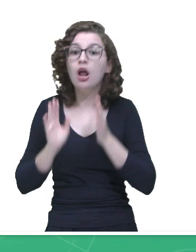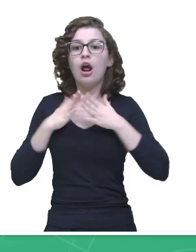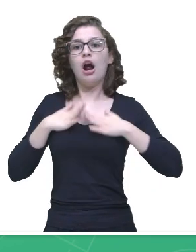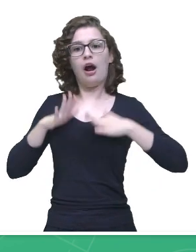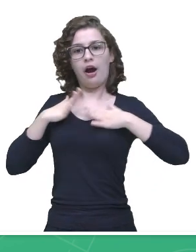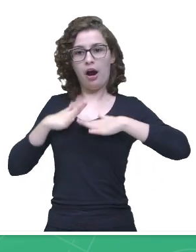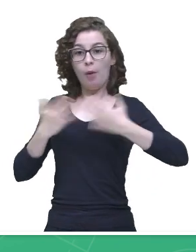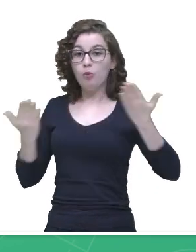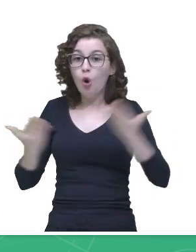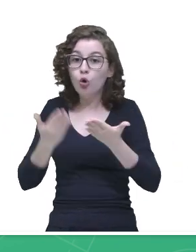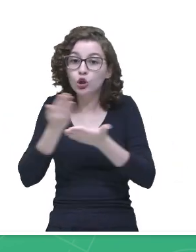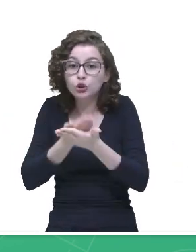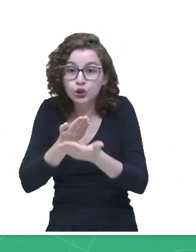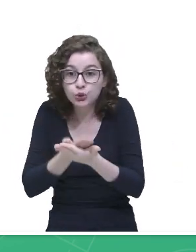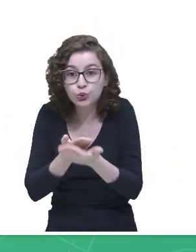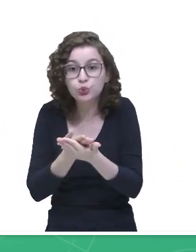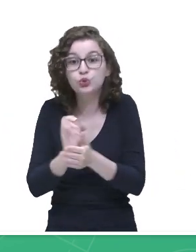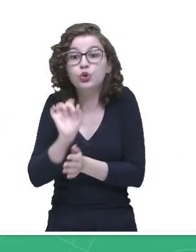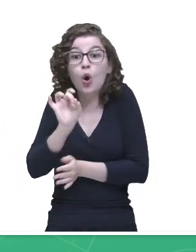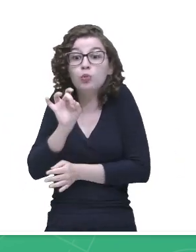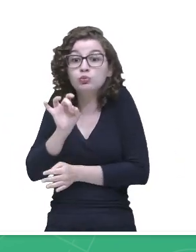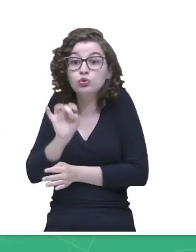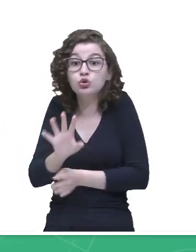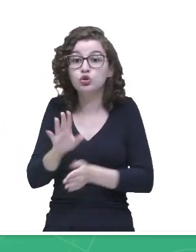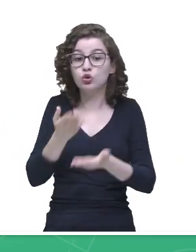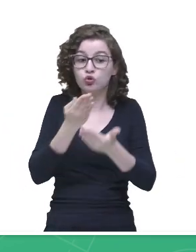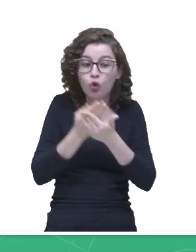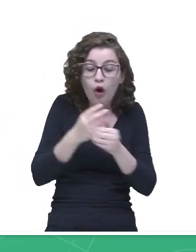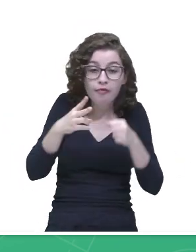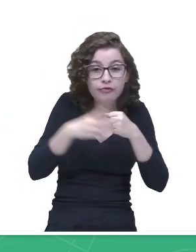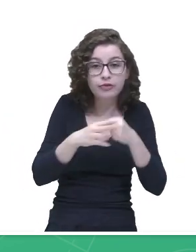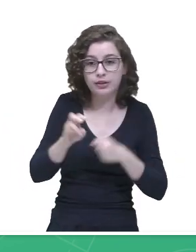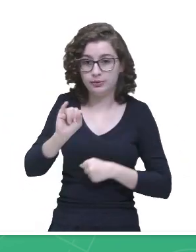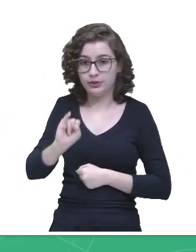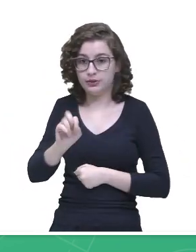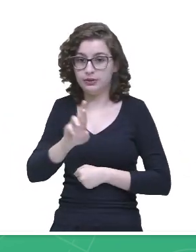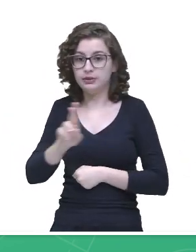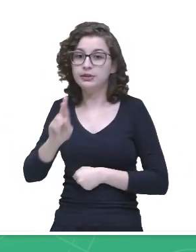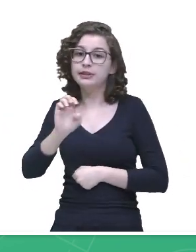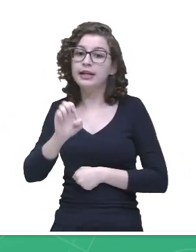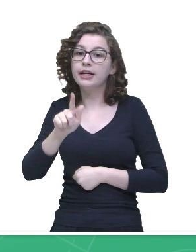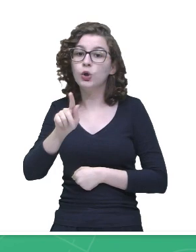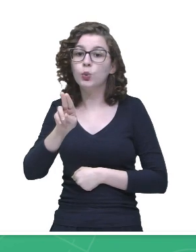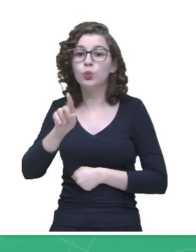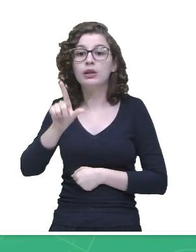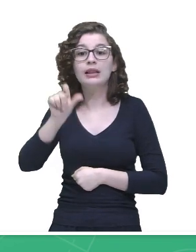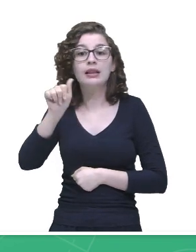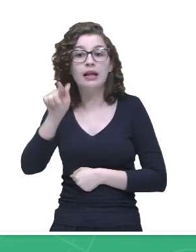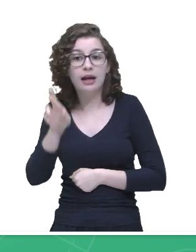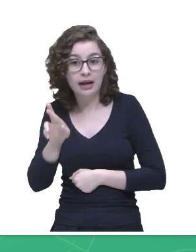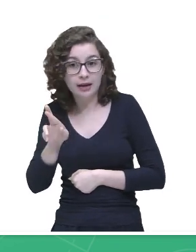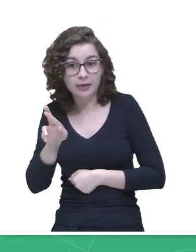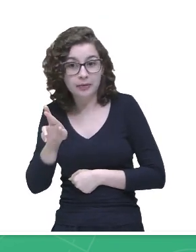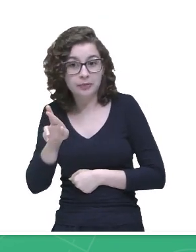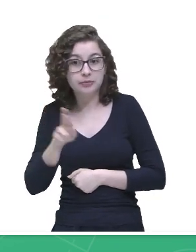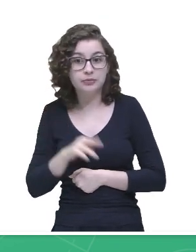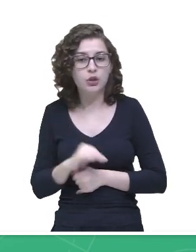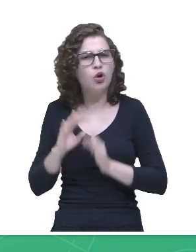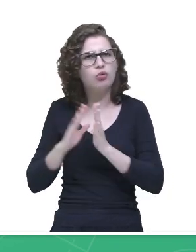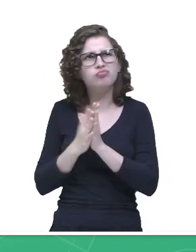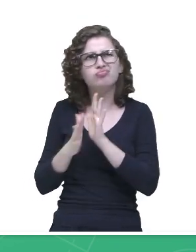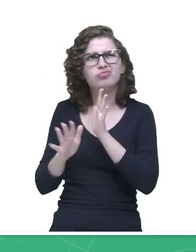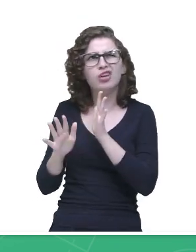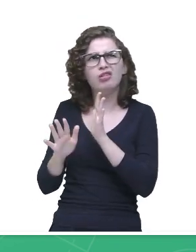estudamos somente os verbos irregulares. E eu apresentei para vocês praticamente todos os verbos